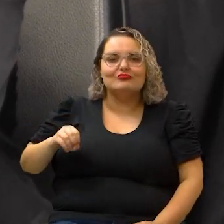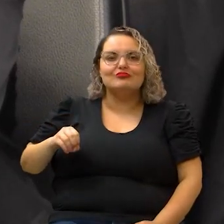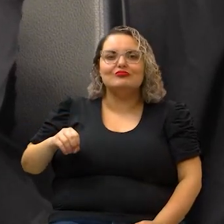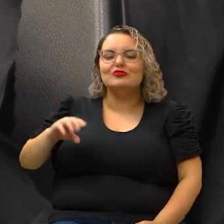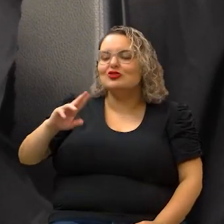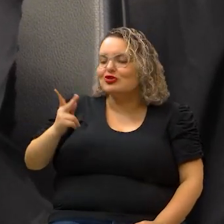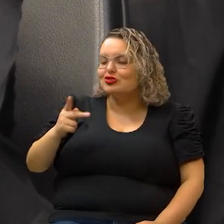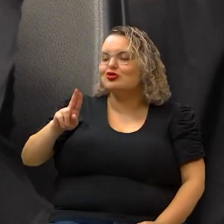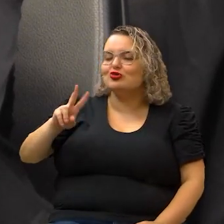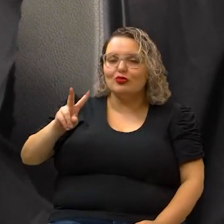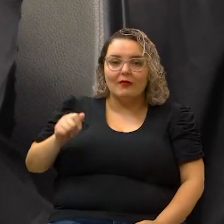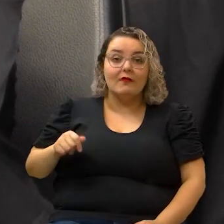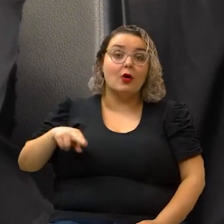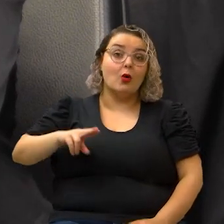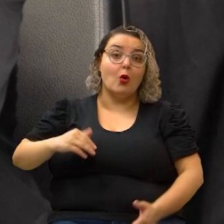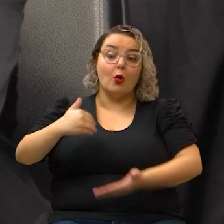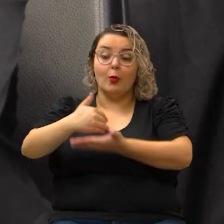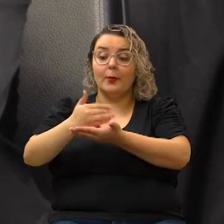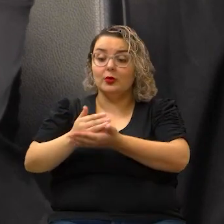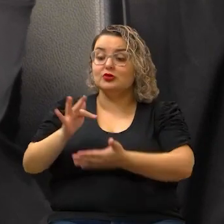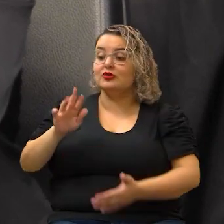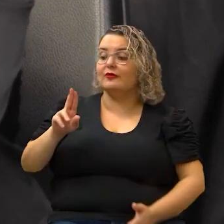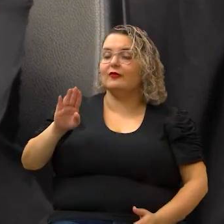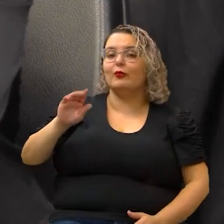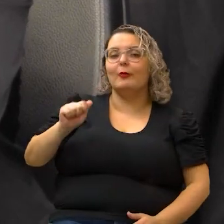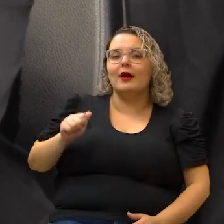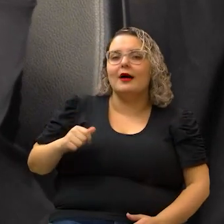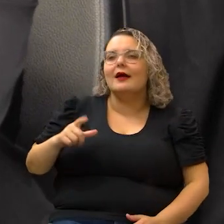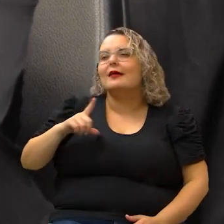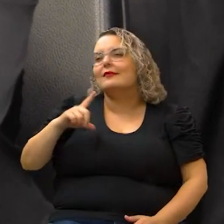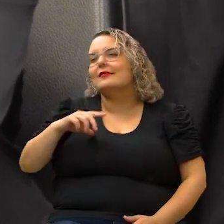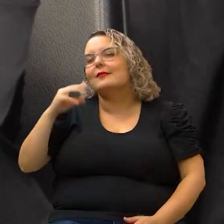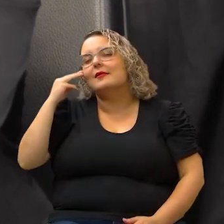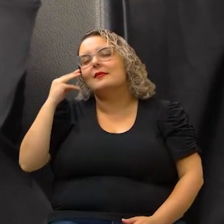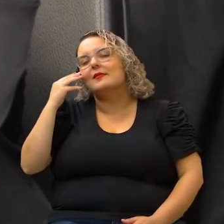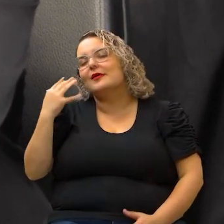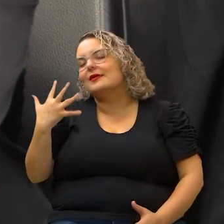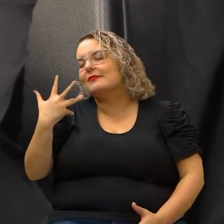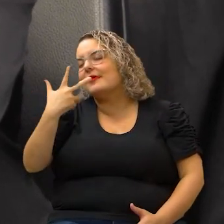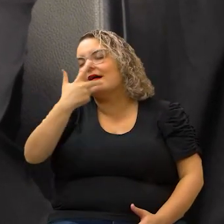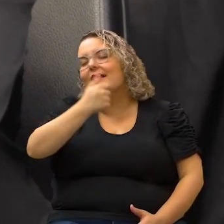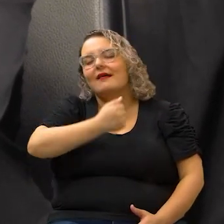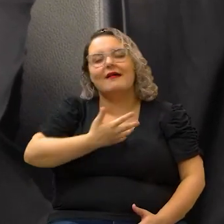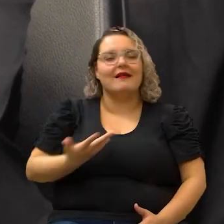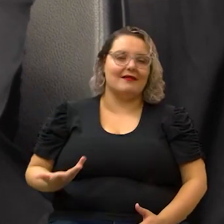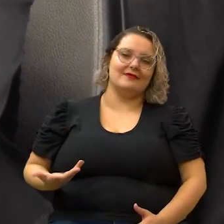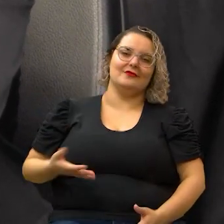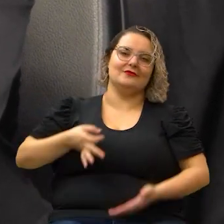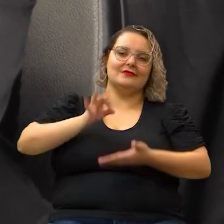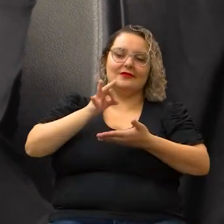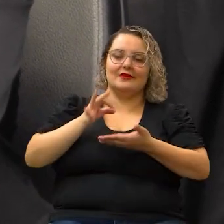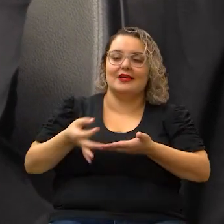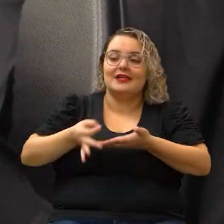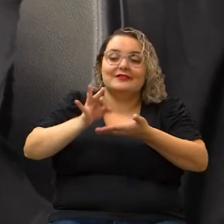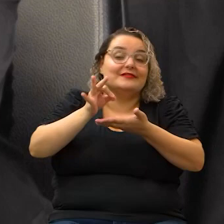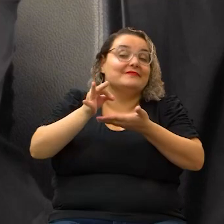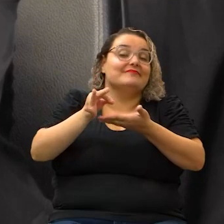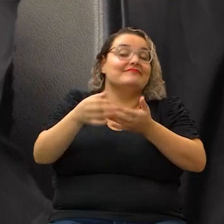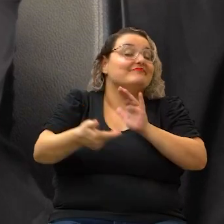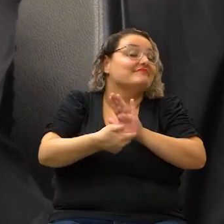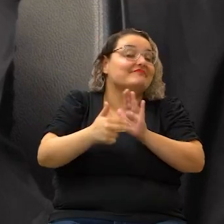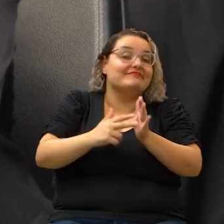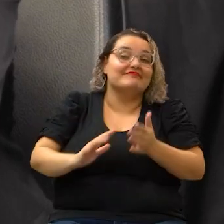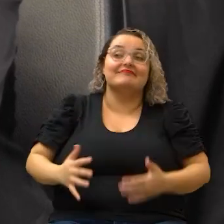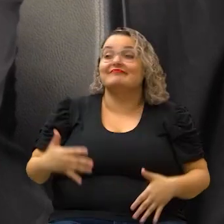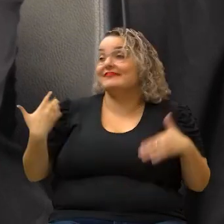então fazia bolo de fubá. Então eu tenho uma memória muito bonita do café. O café, para mim, me alegra. Eu vejo o café sinônimo